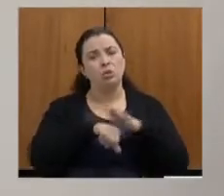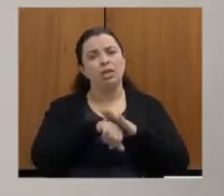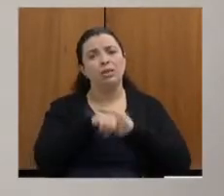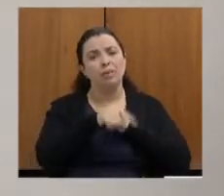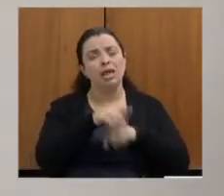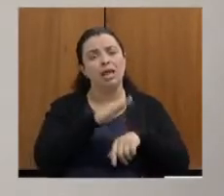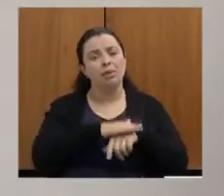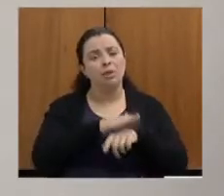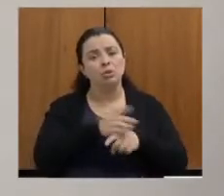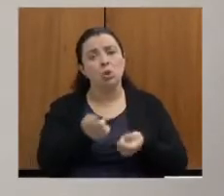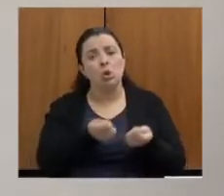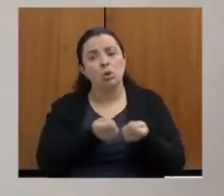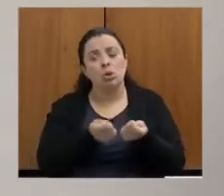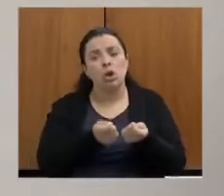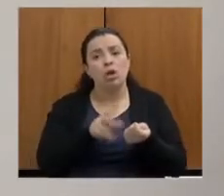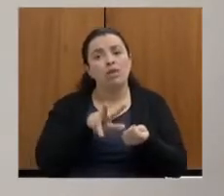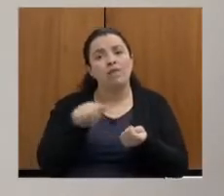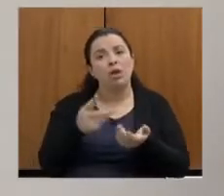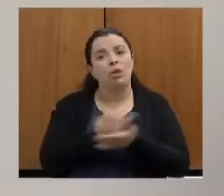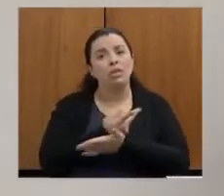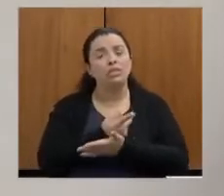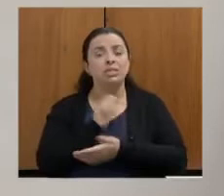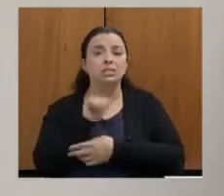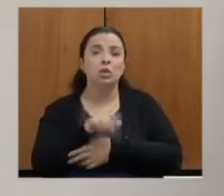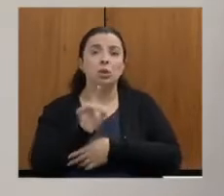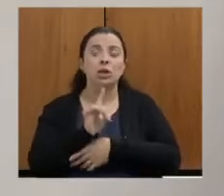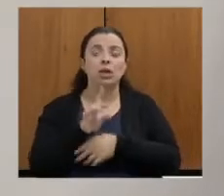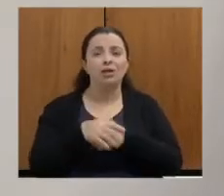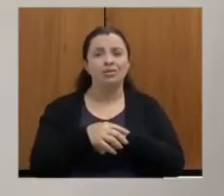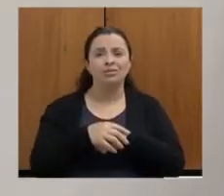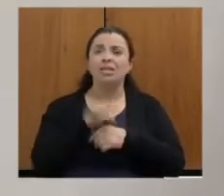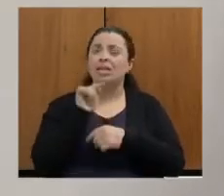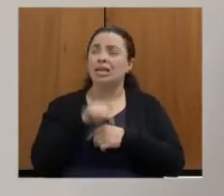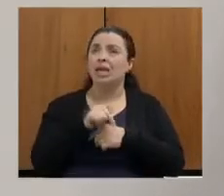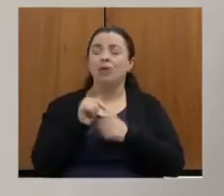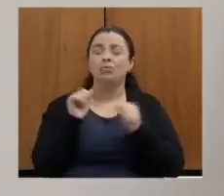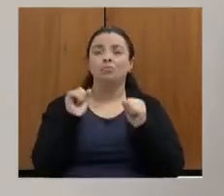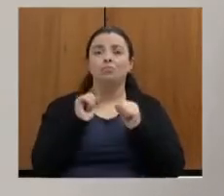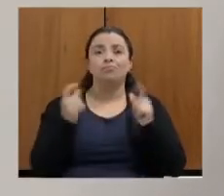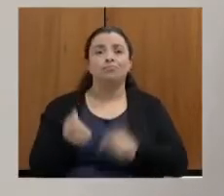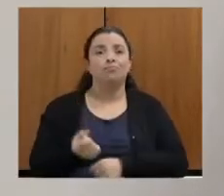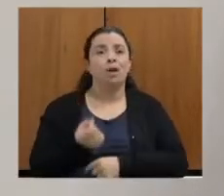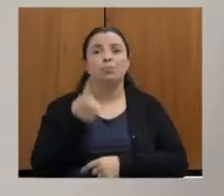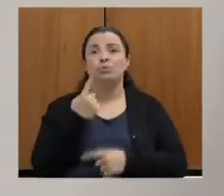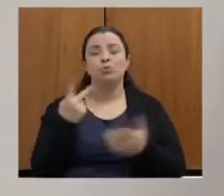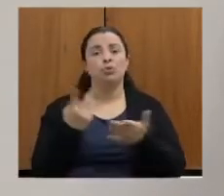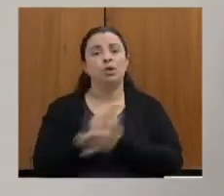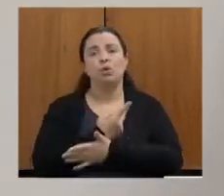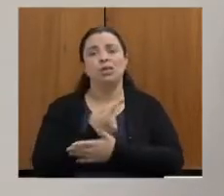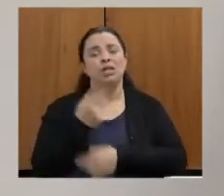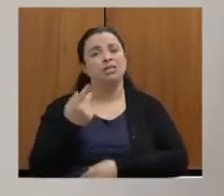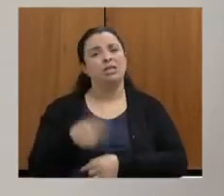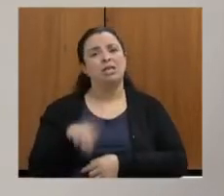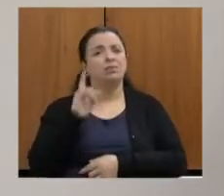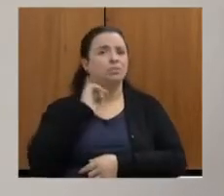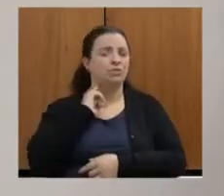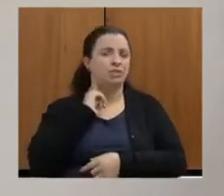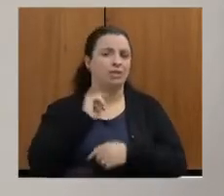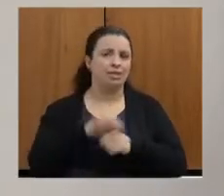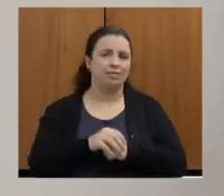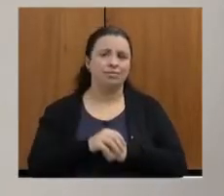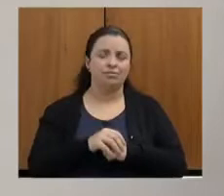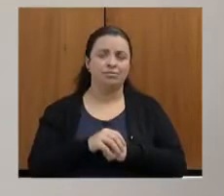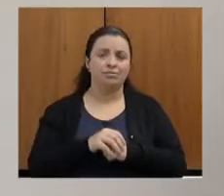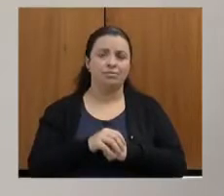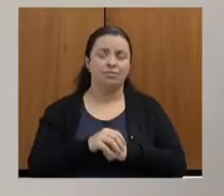nós enfrentamos aqui em Minas Gerais não é possível é primeiro antes de discutir a repactuação